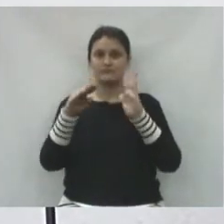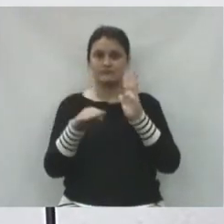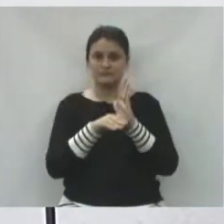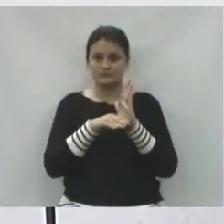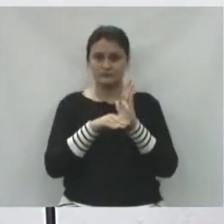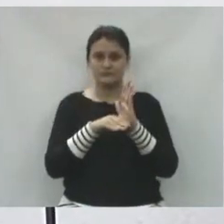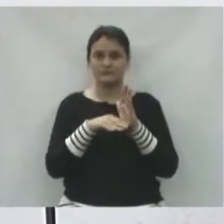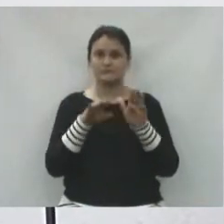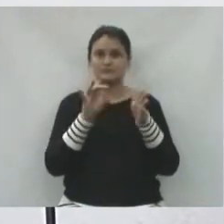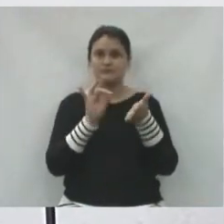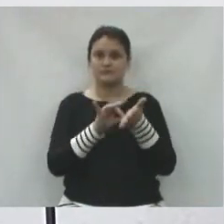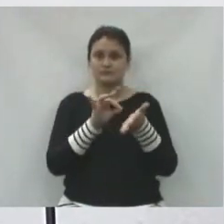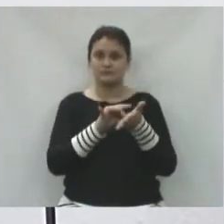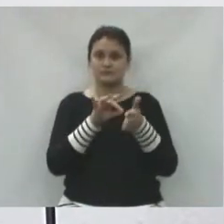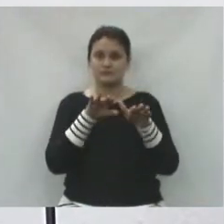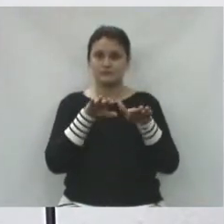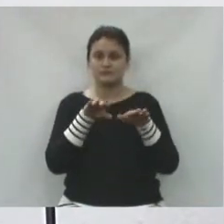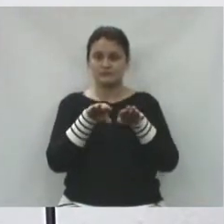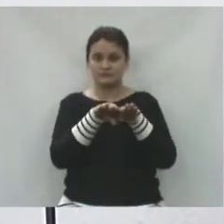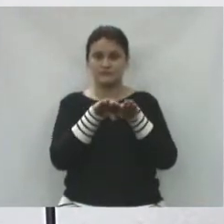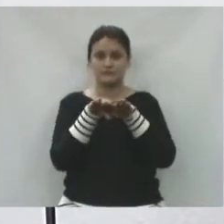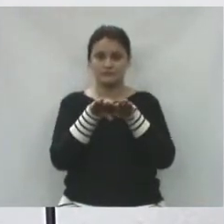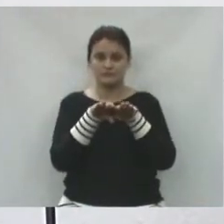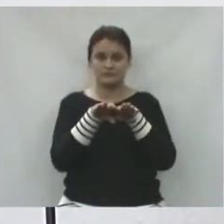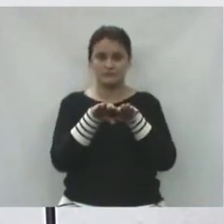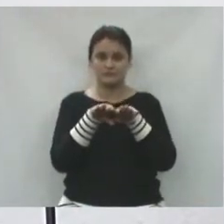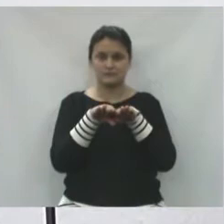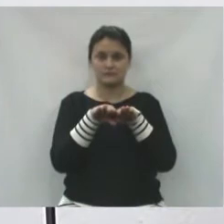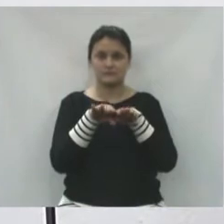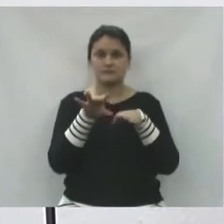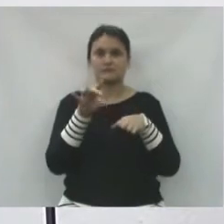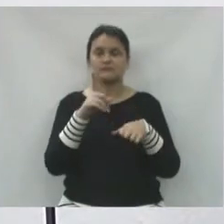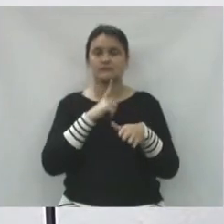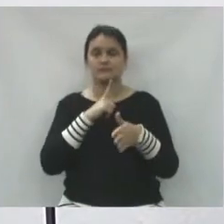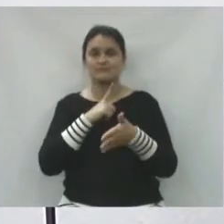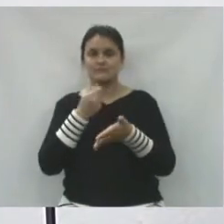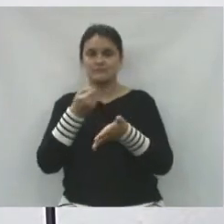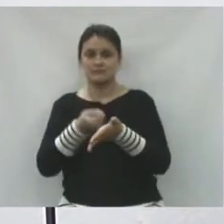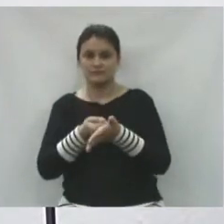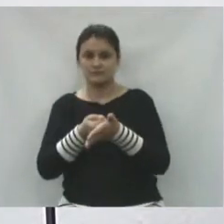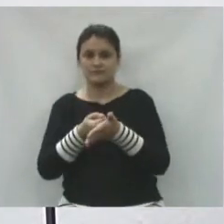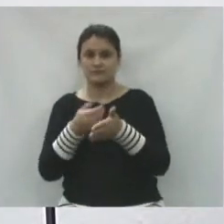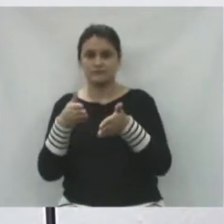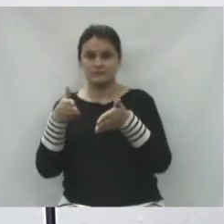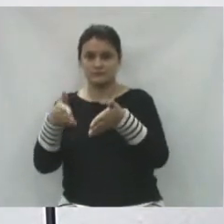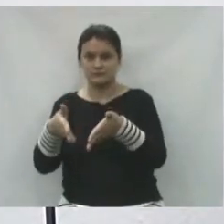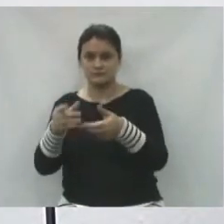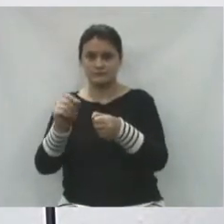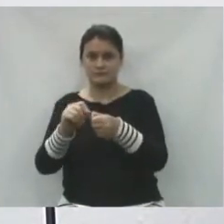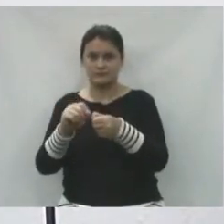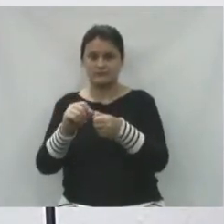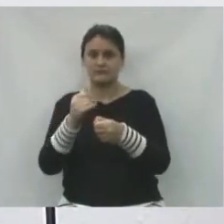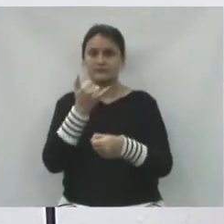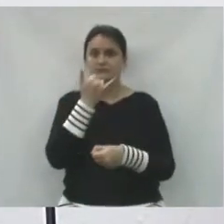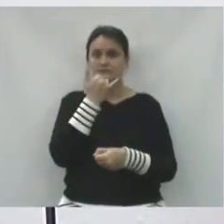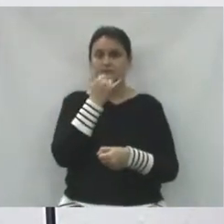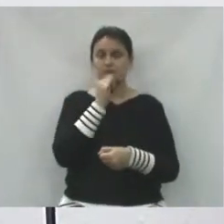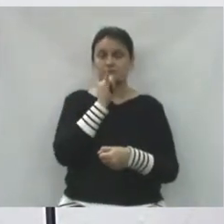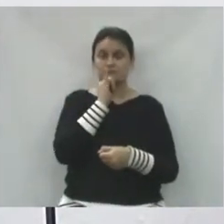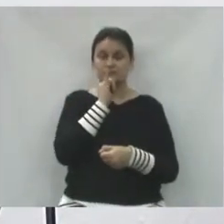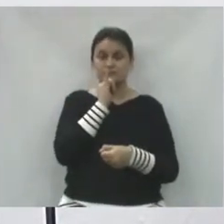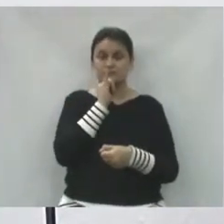todos atendam exatamente à regra geral, salvo obrigação explícita para atendê-la. Por